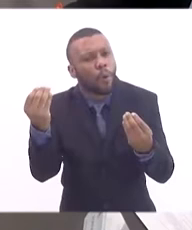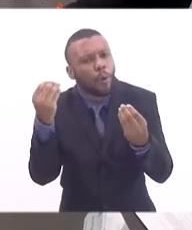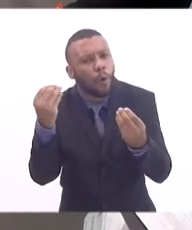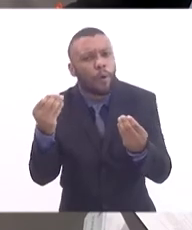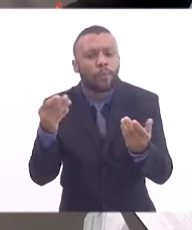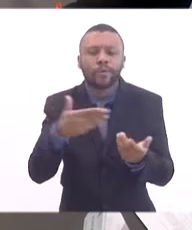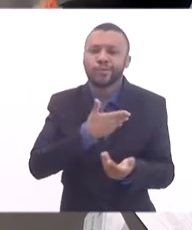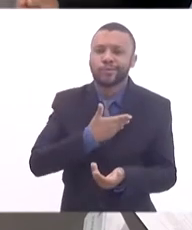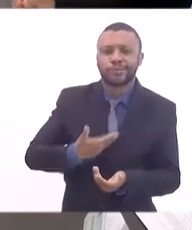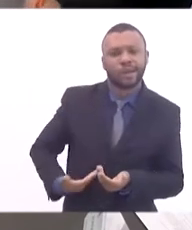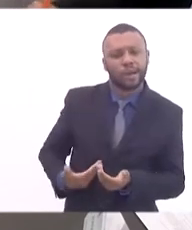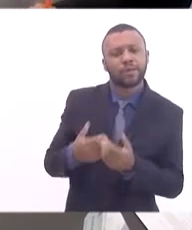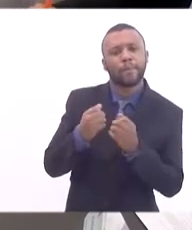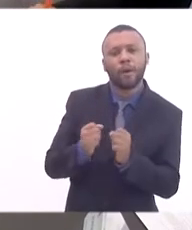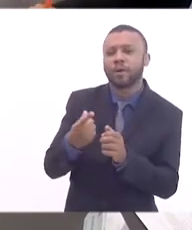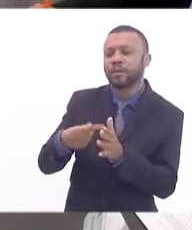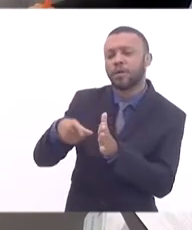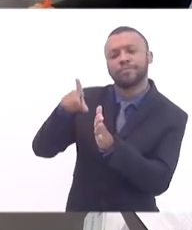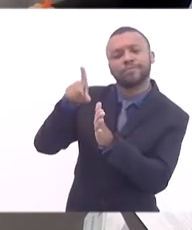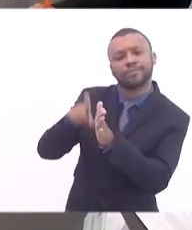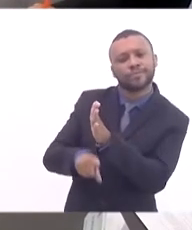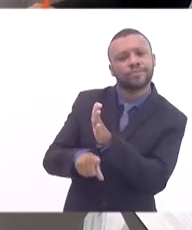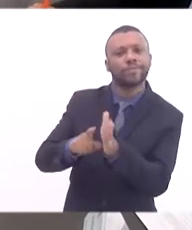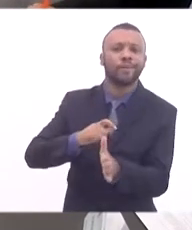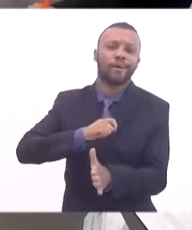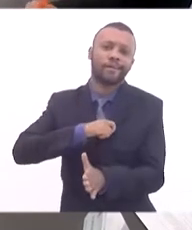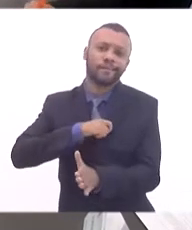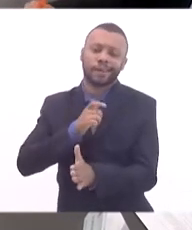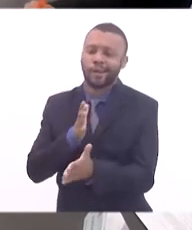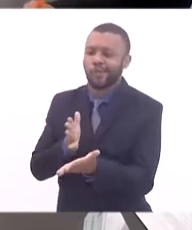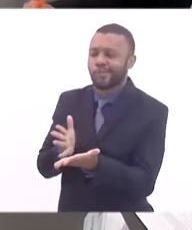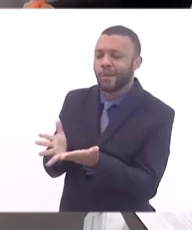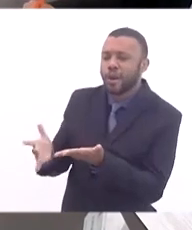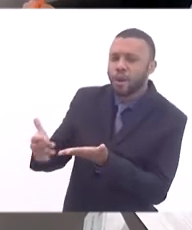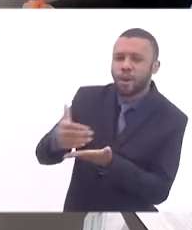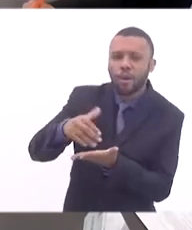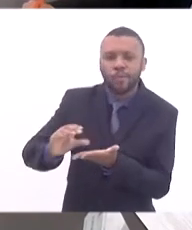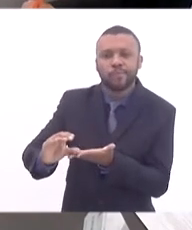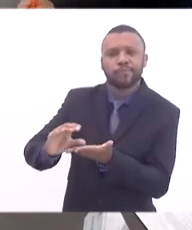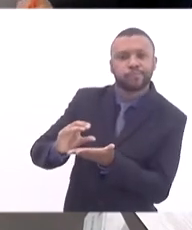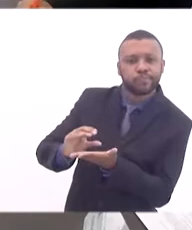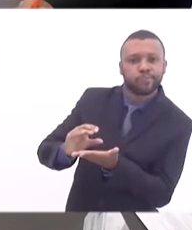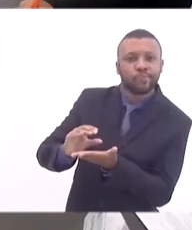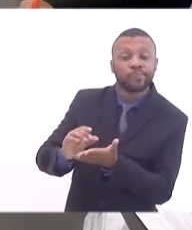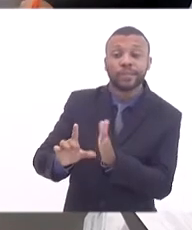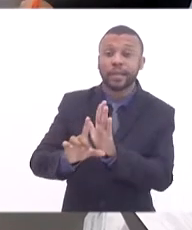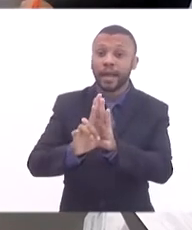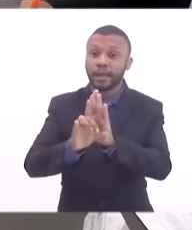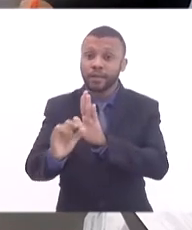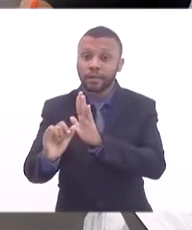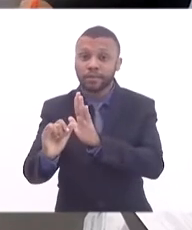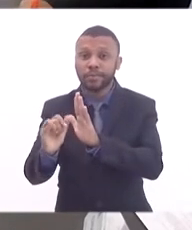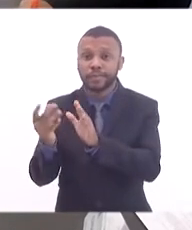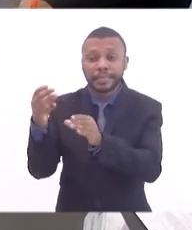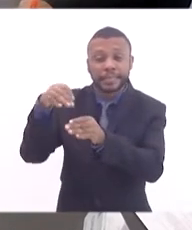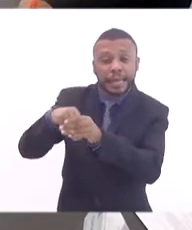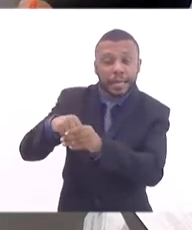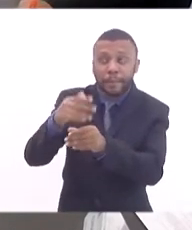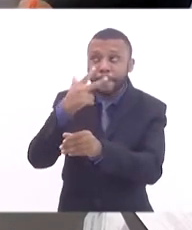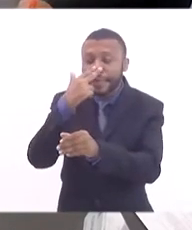e pode dar um incentivo fiscal que a legislação infralegal tá